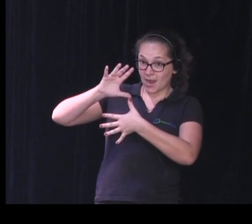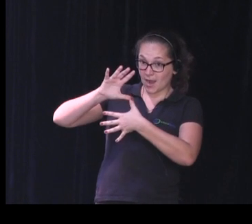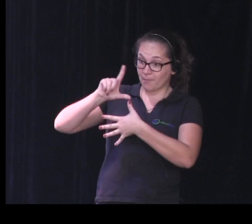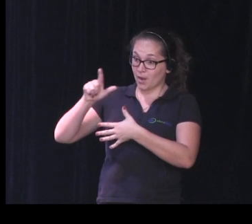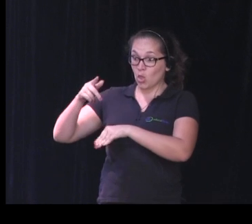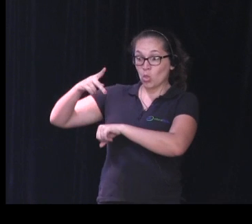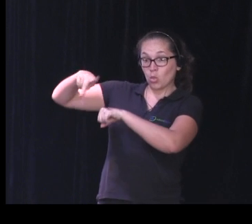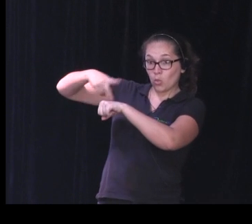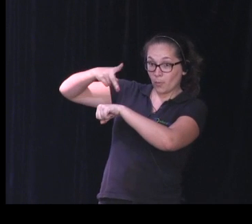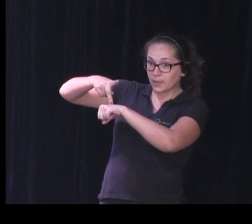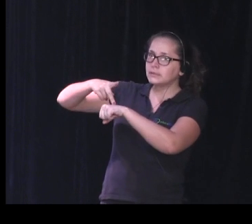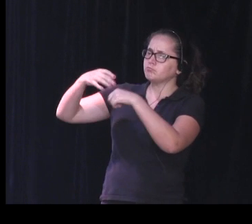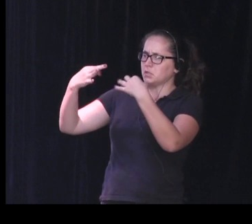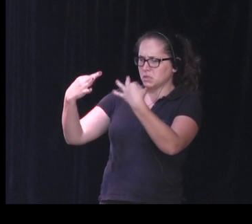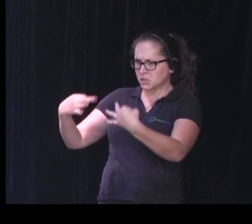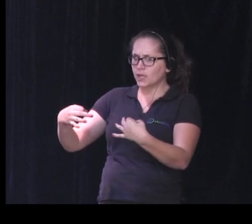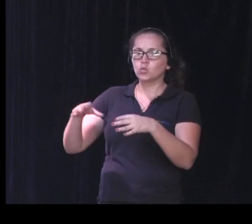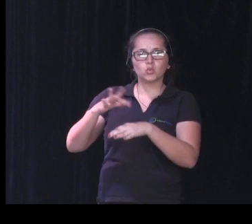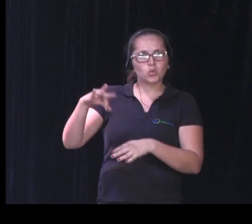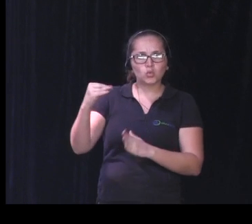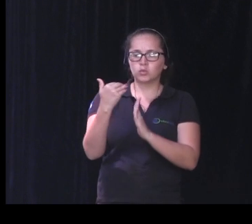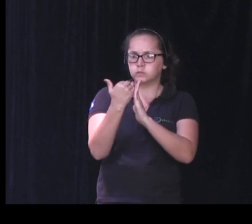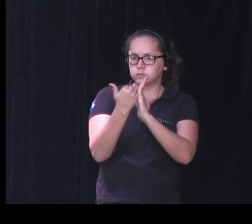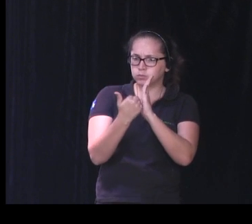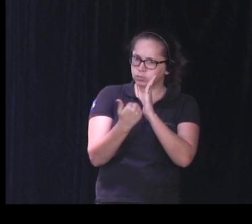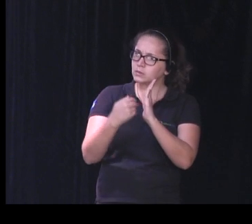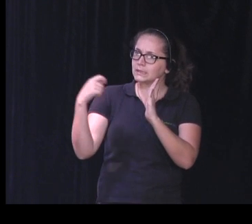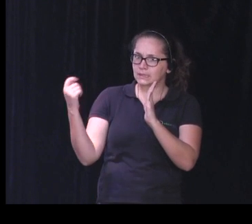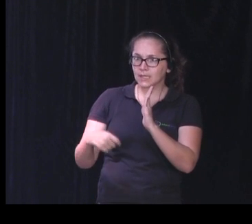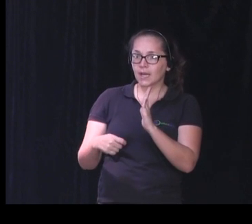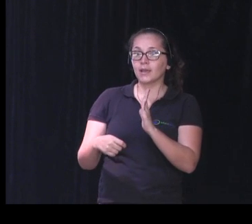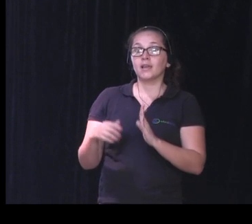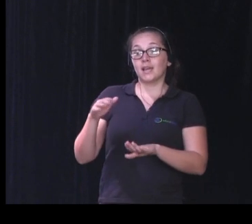isso aqui é o mapa do país, a escala funciona.